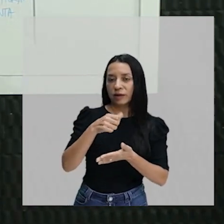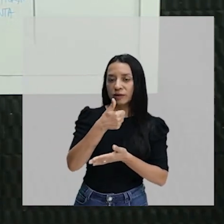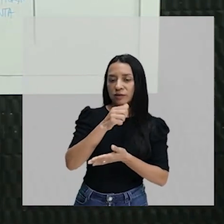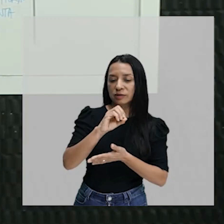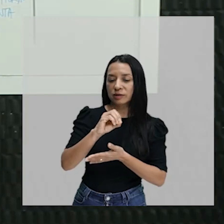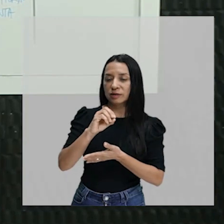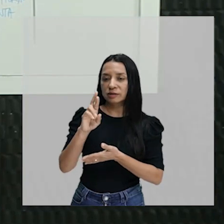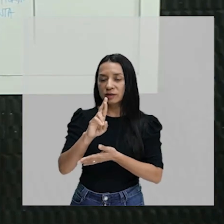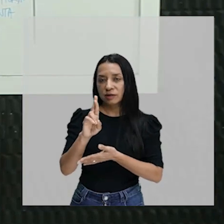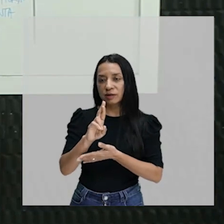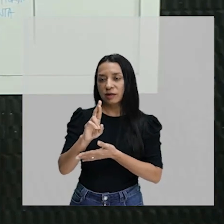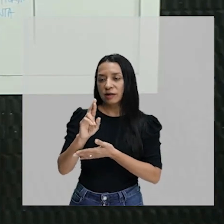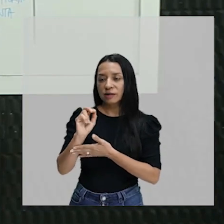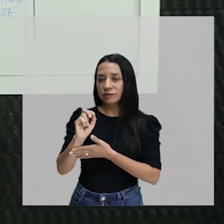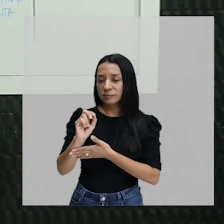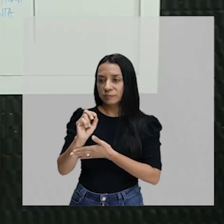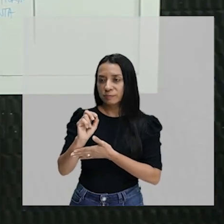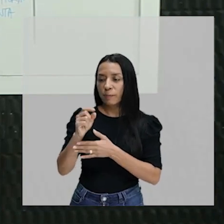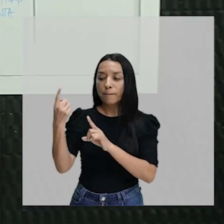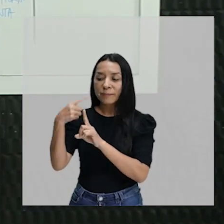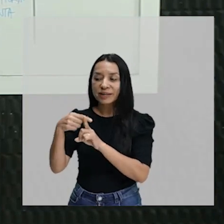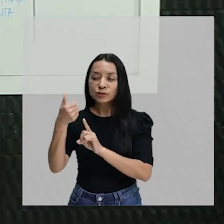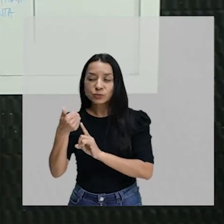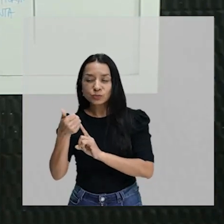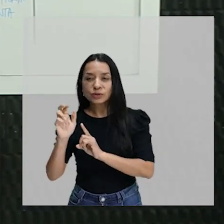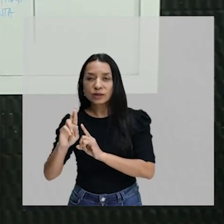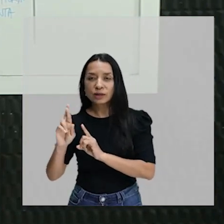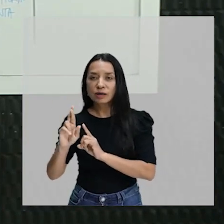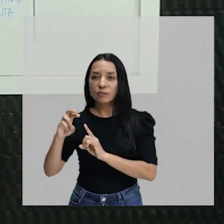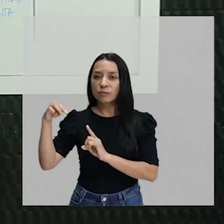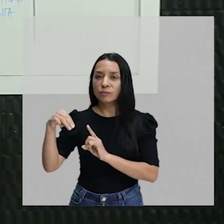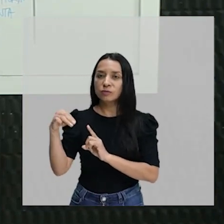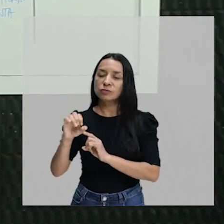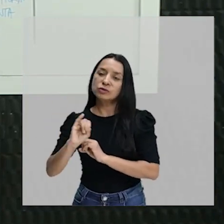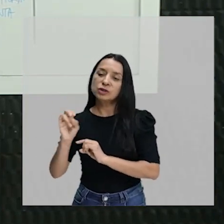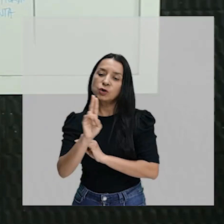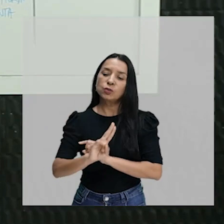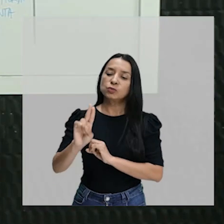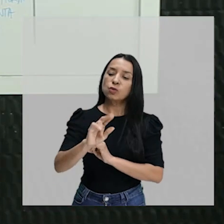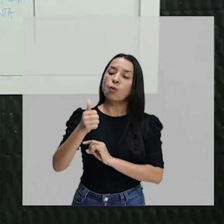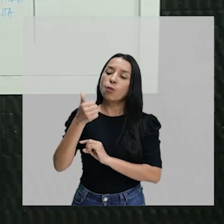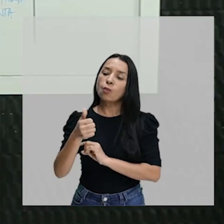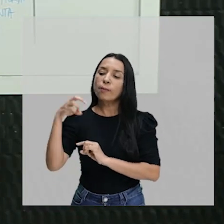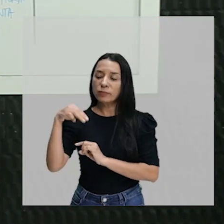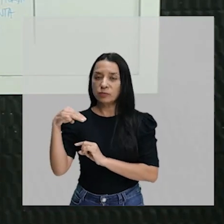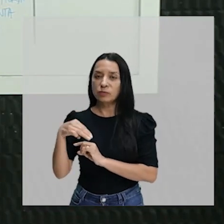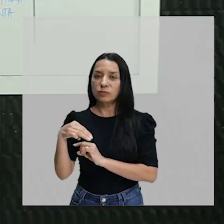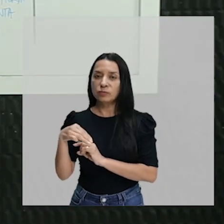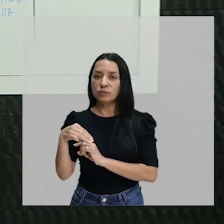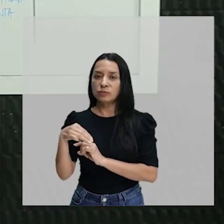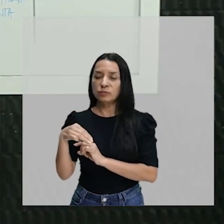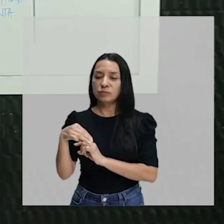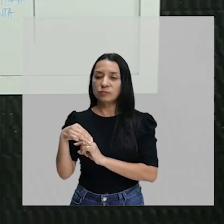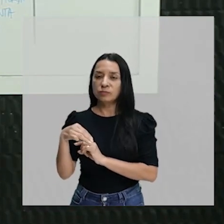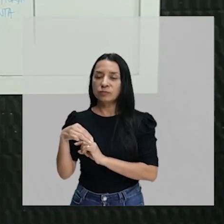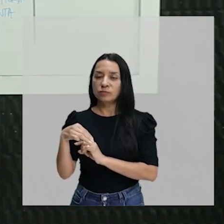um Real por minuto se você usa usou um minuto só então você vai usar